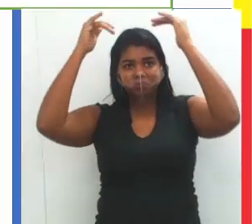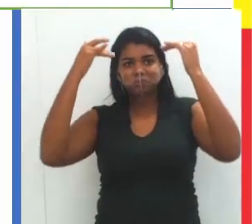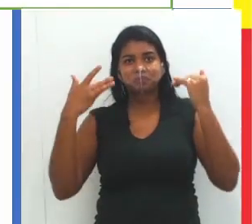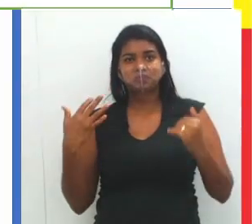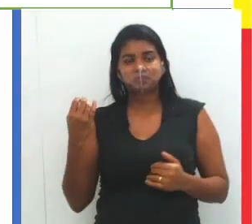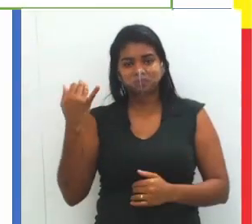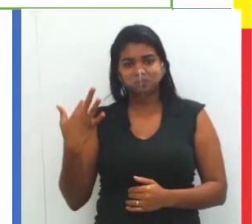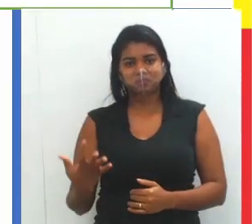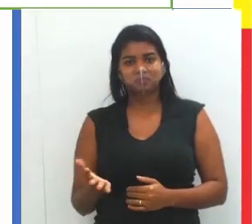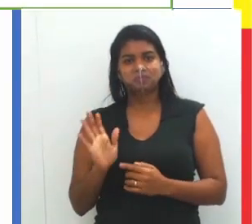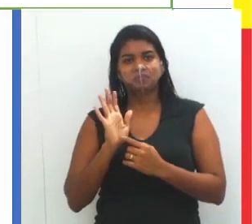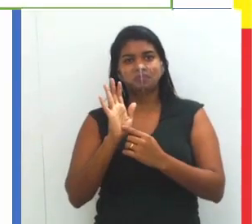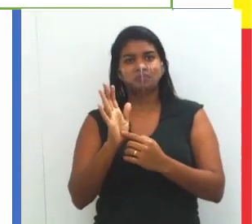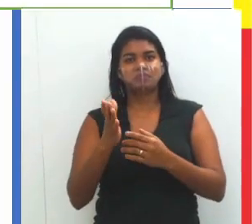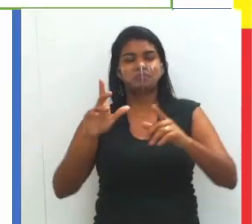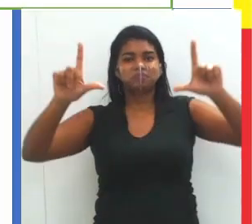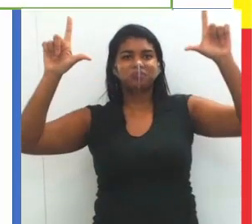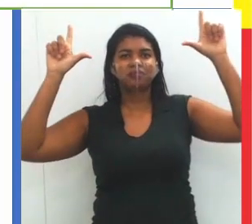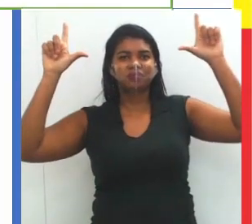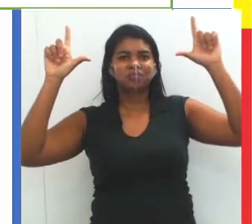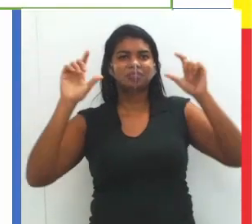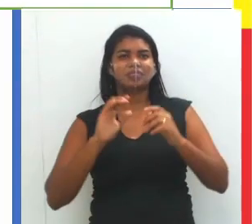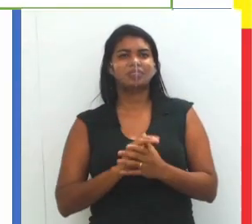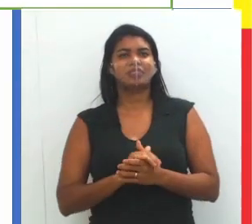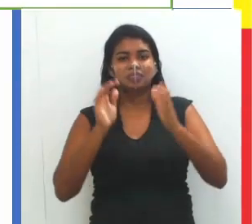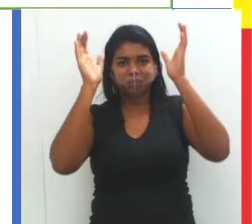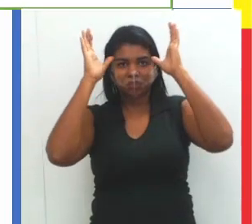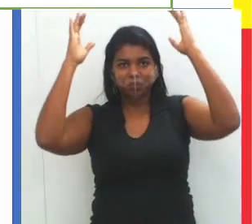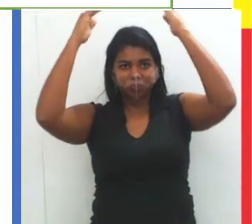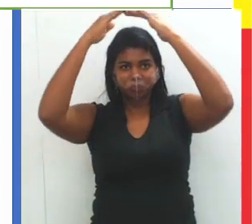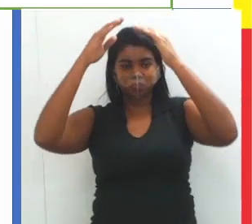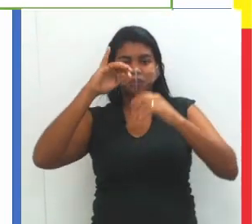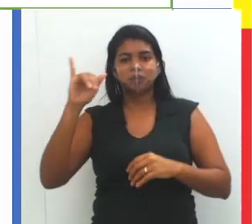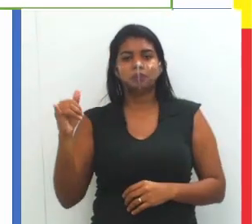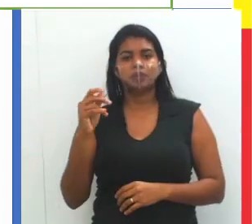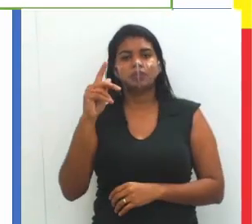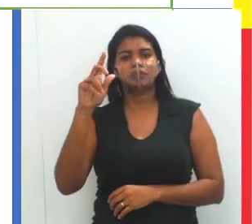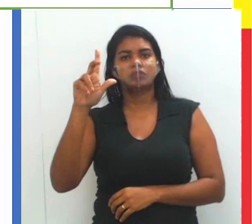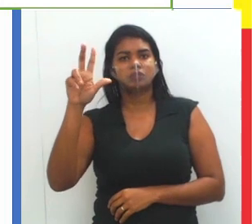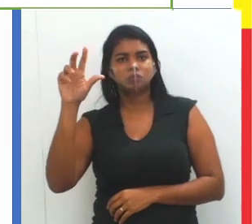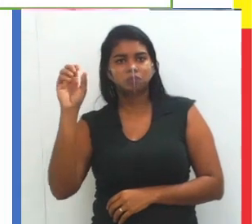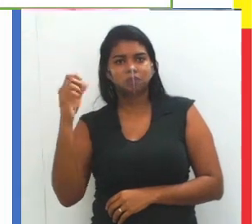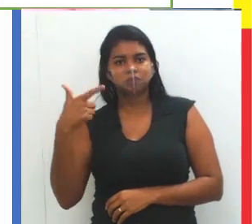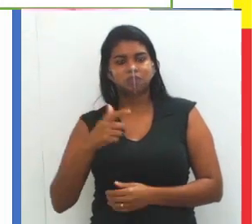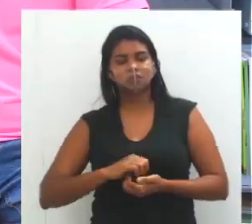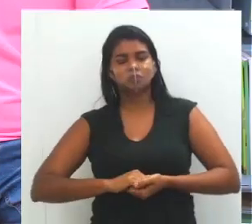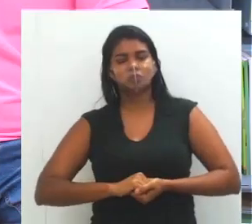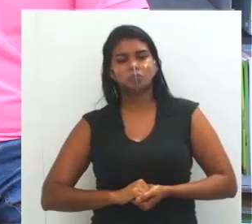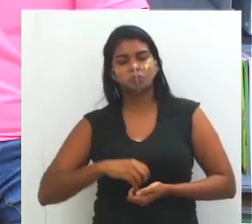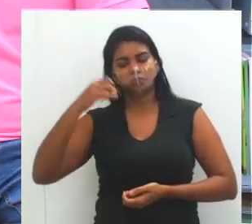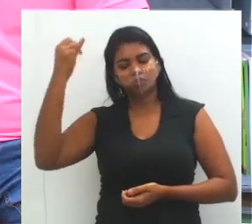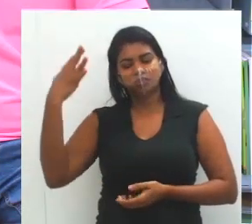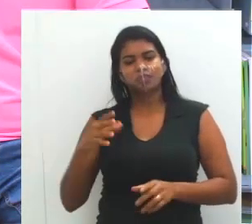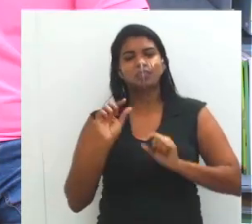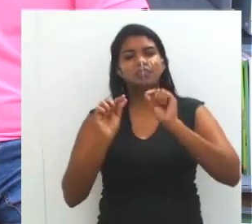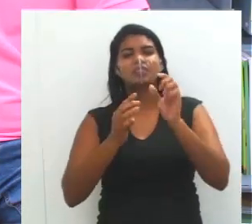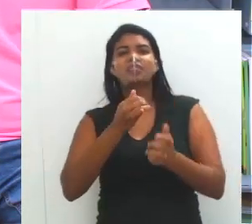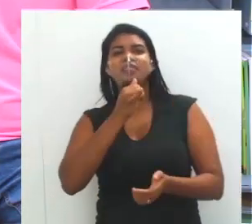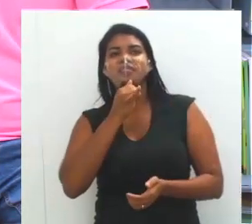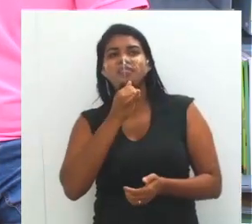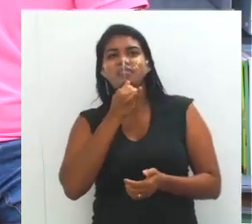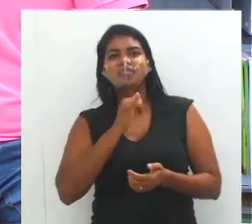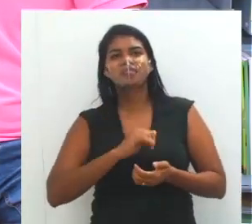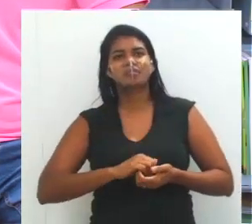tela a foto dele com o Papa João Paulo II, certo? Aí você vê justamente, que eu gostaria de salientar, essa questão,